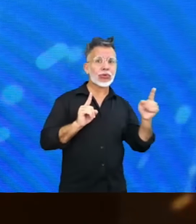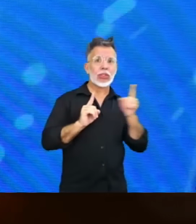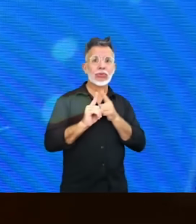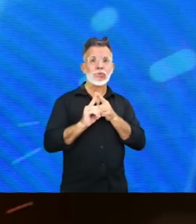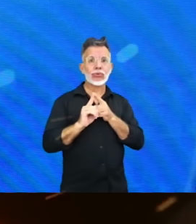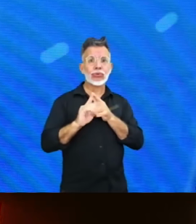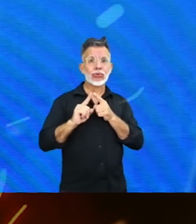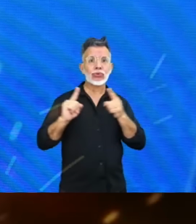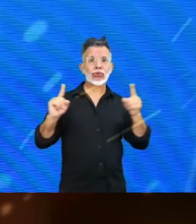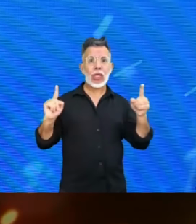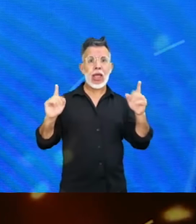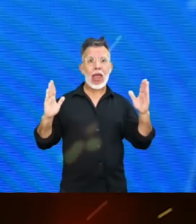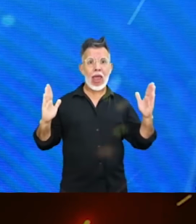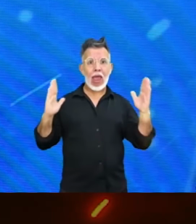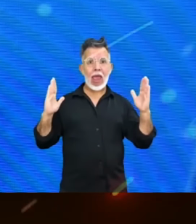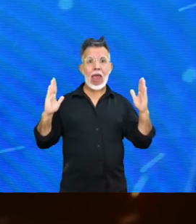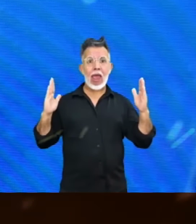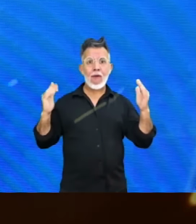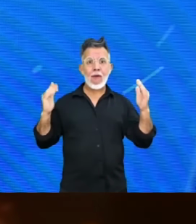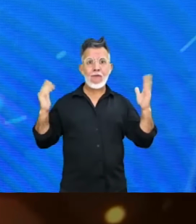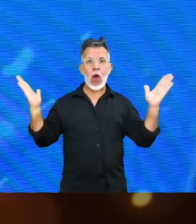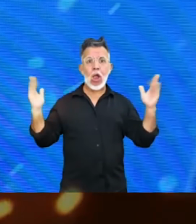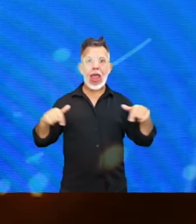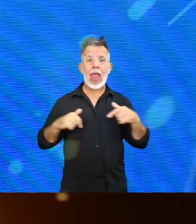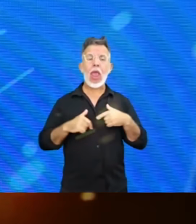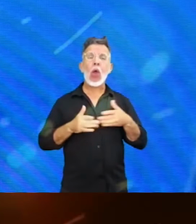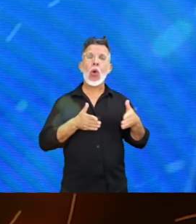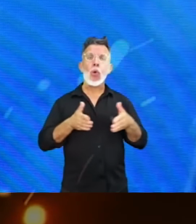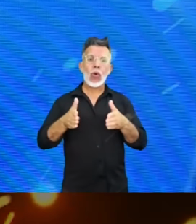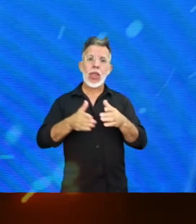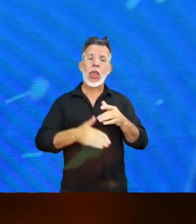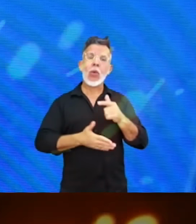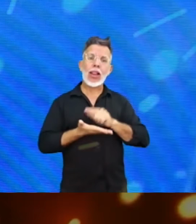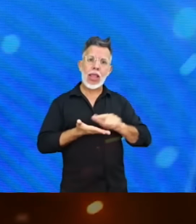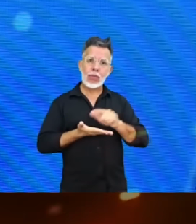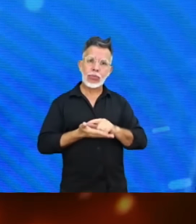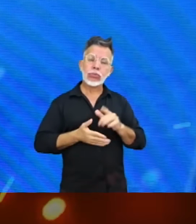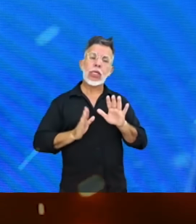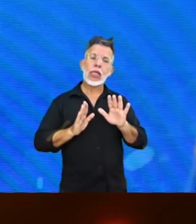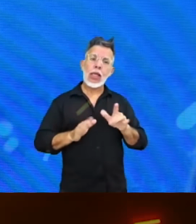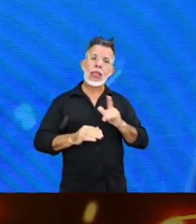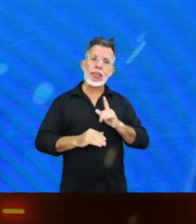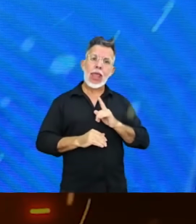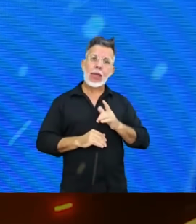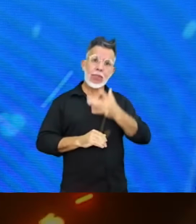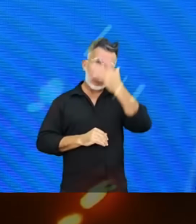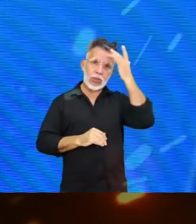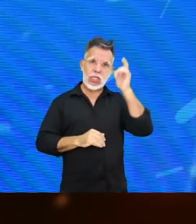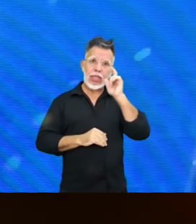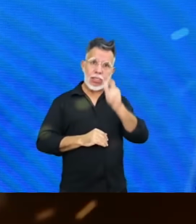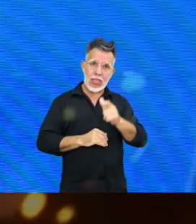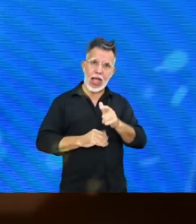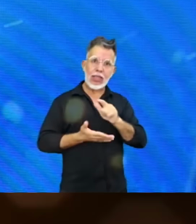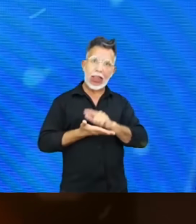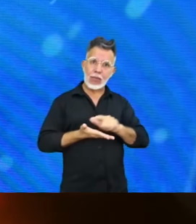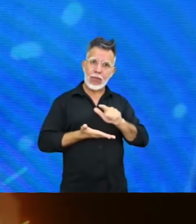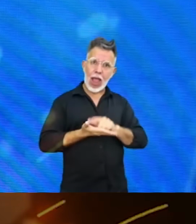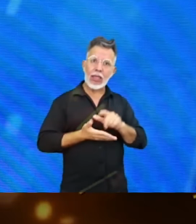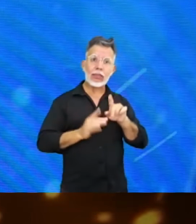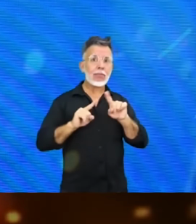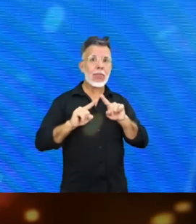São Paulo ou seja tem gente interessada em limpar sua casa e receber por isso e nunca terminar a limpeza que fique nítido Isso